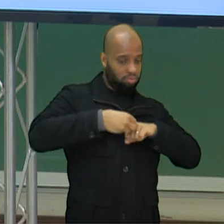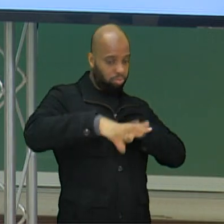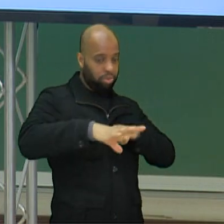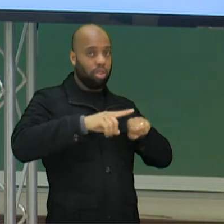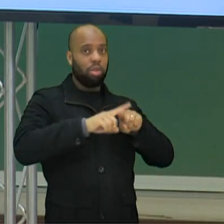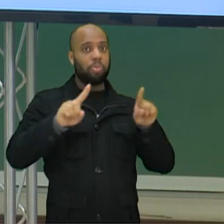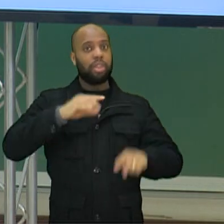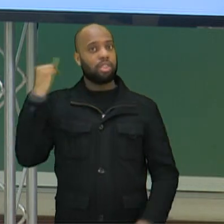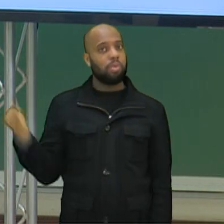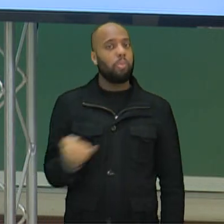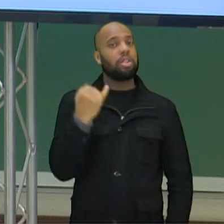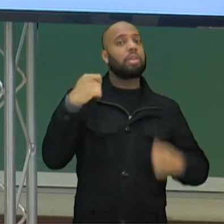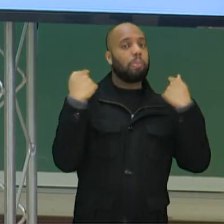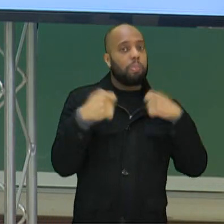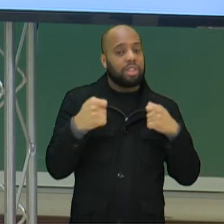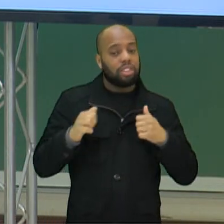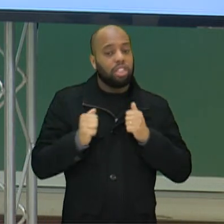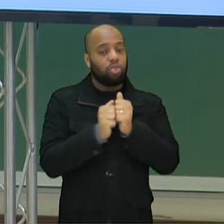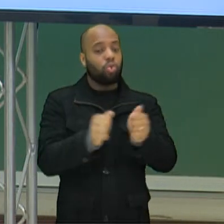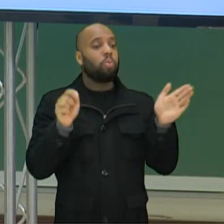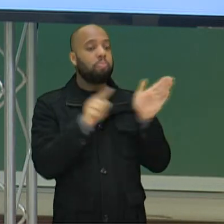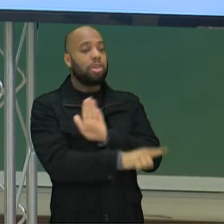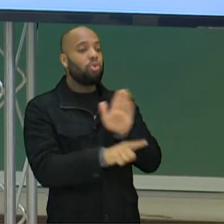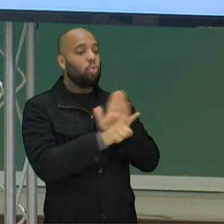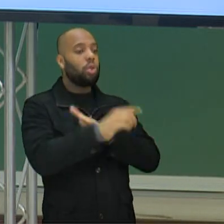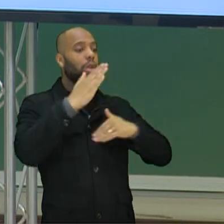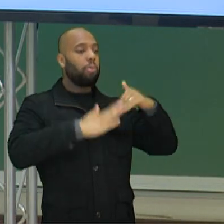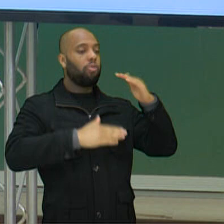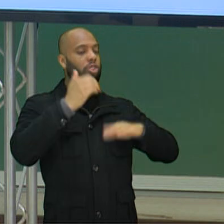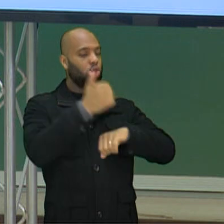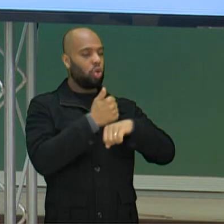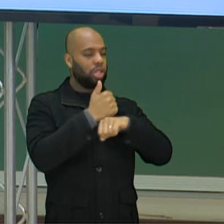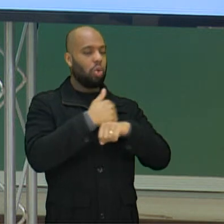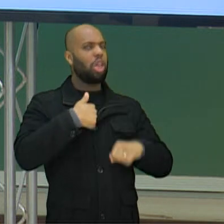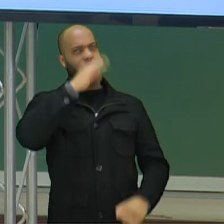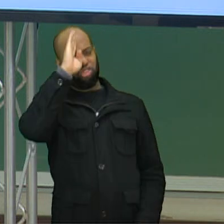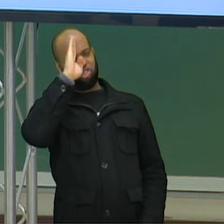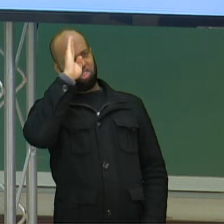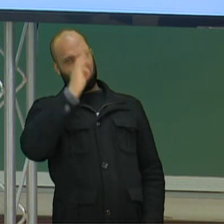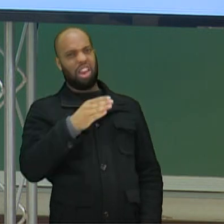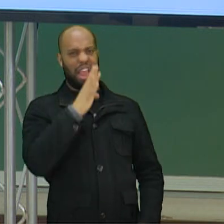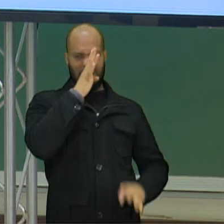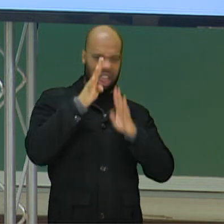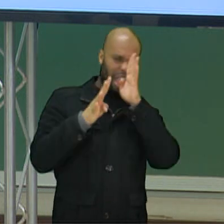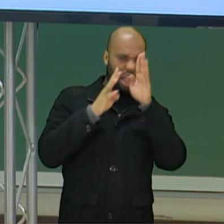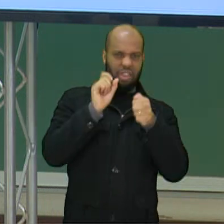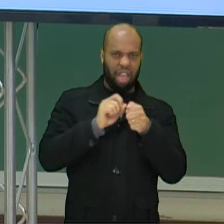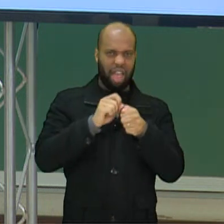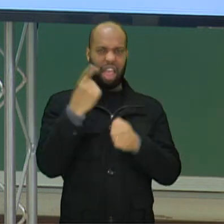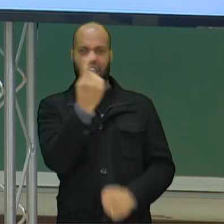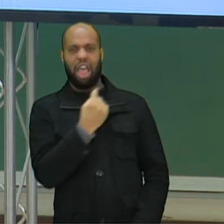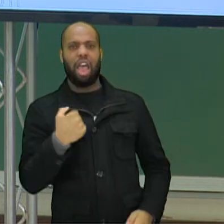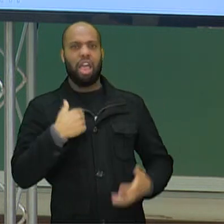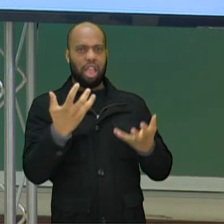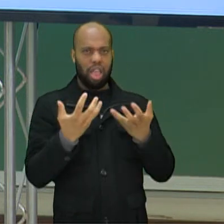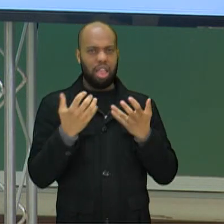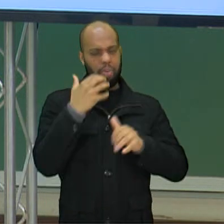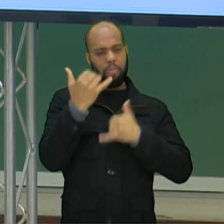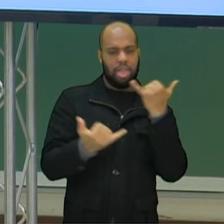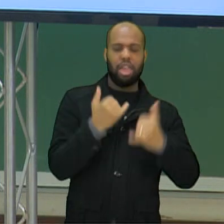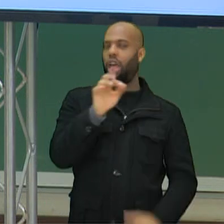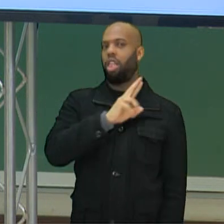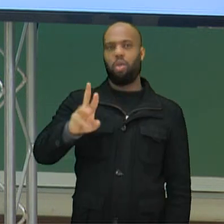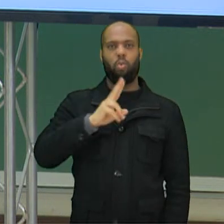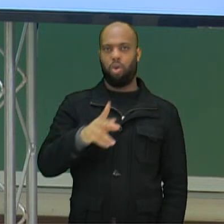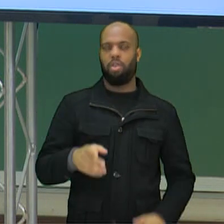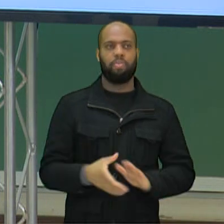a importância de sempre ter uma orientação profissional. Não se deve fazer isso sozinho ou por brincadeira.